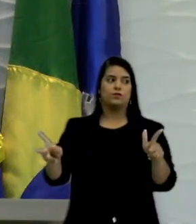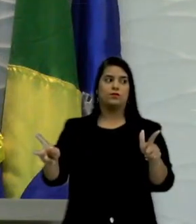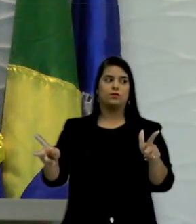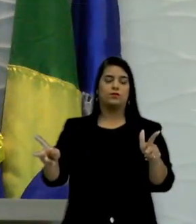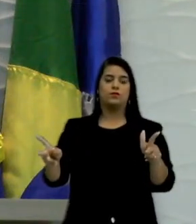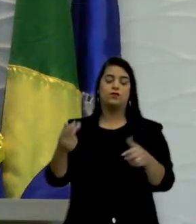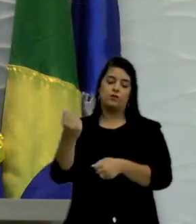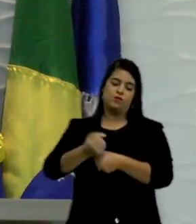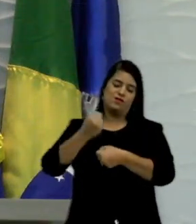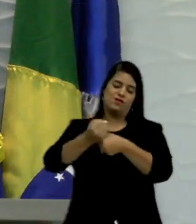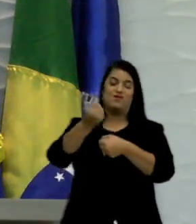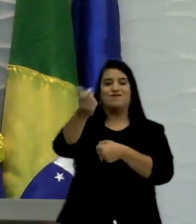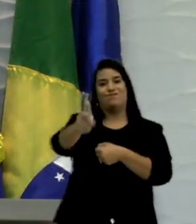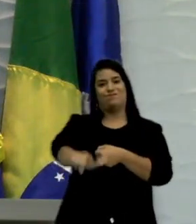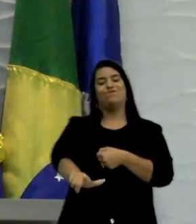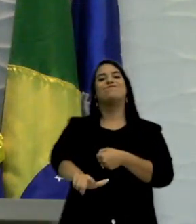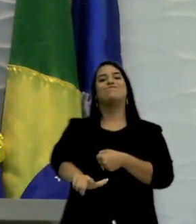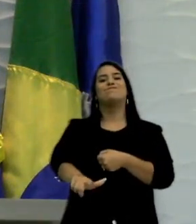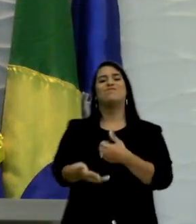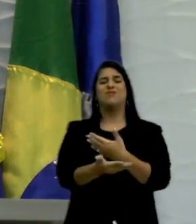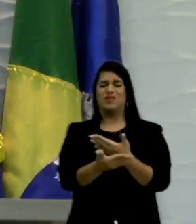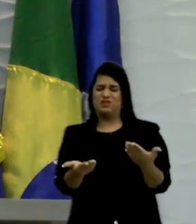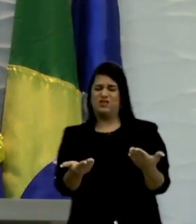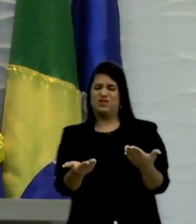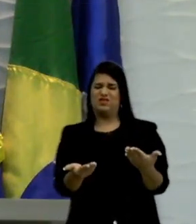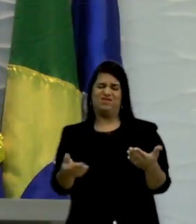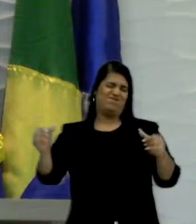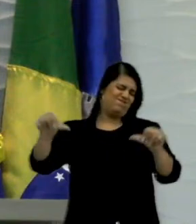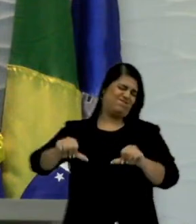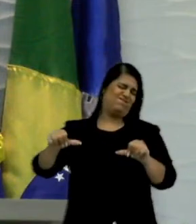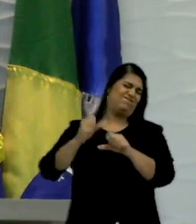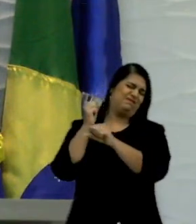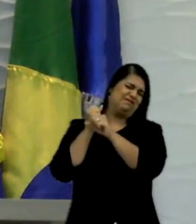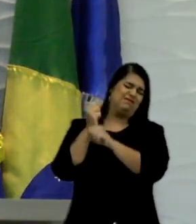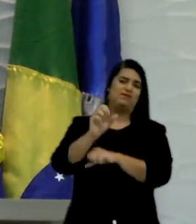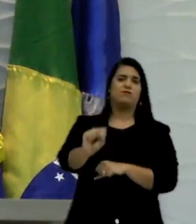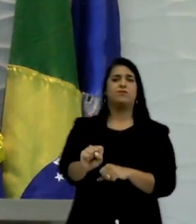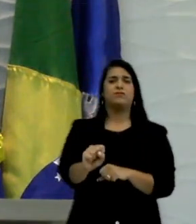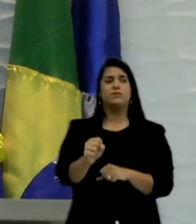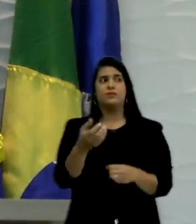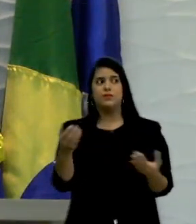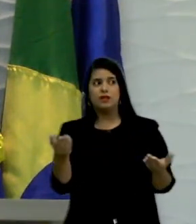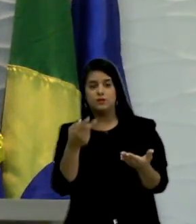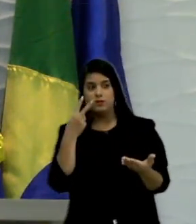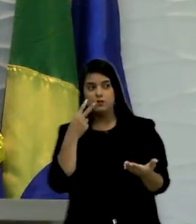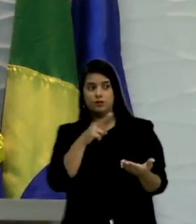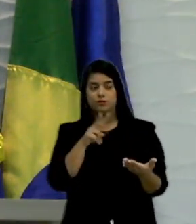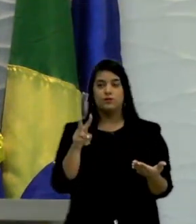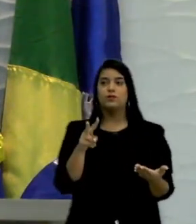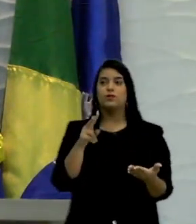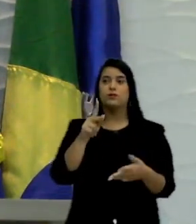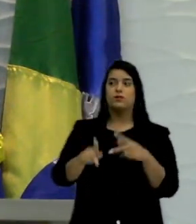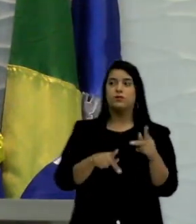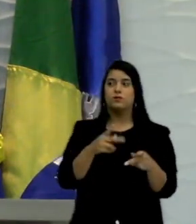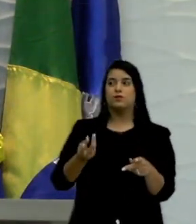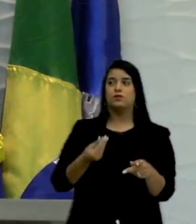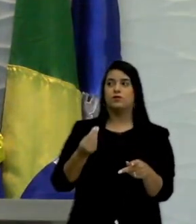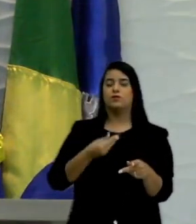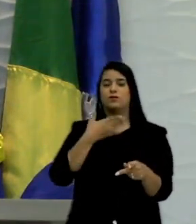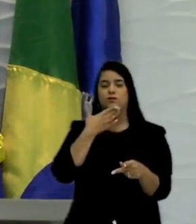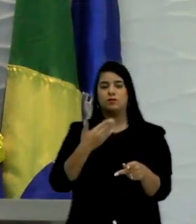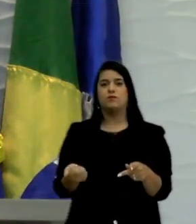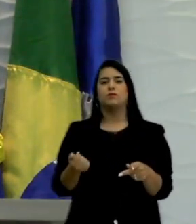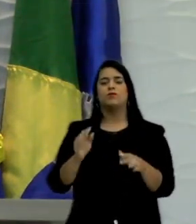reconstrução, construindo o que vocês destruíram em 8 anos. E a gente hoje vê o povo vivendo melhor, vê a cidade, vê os